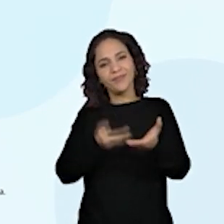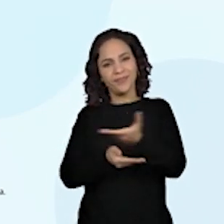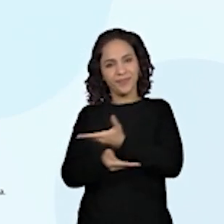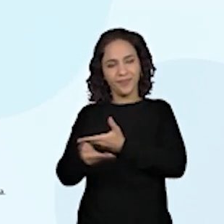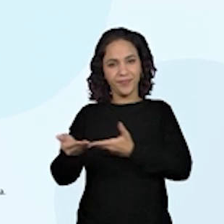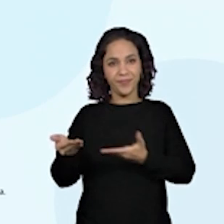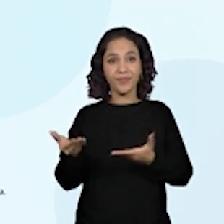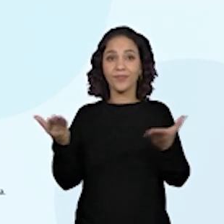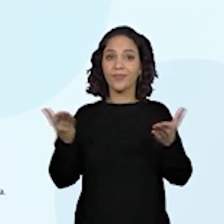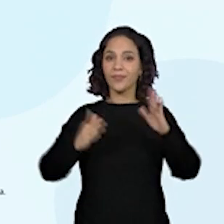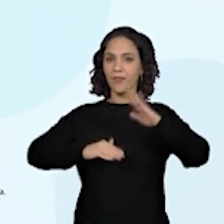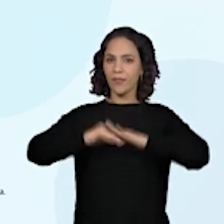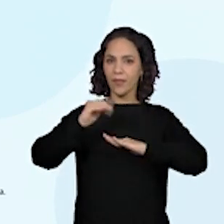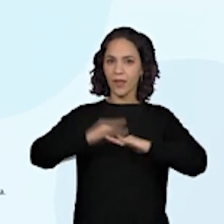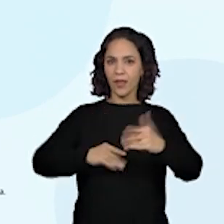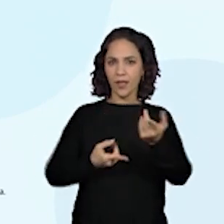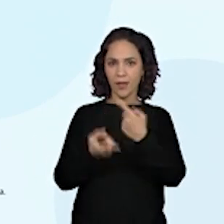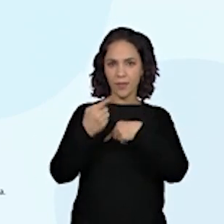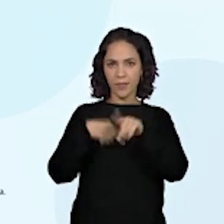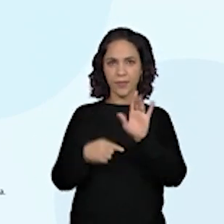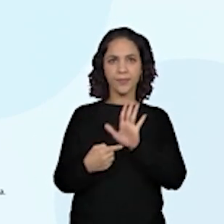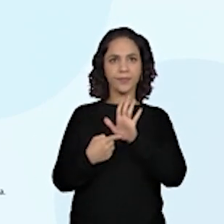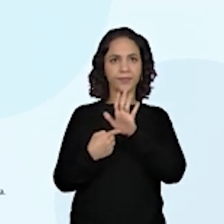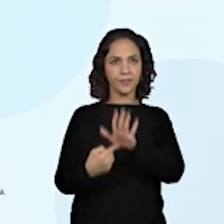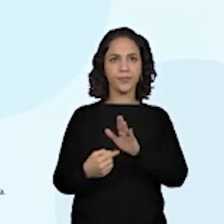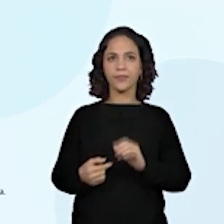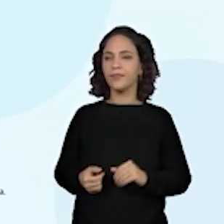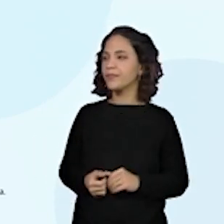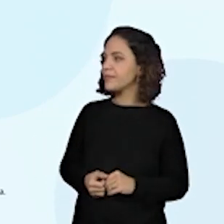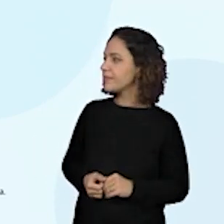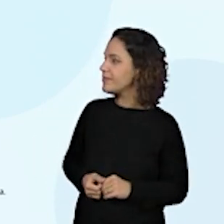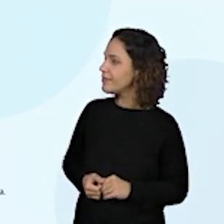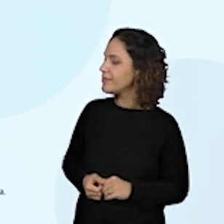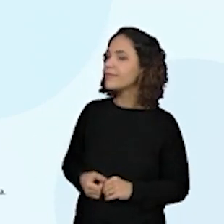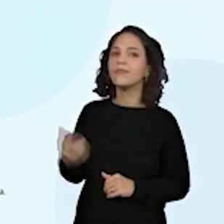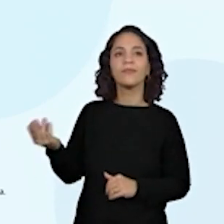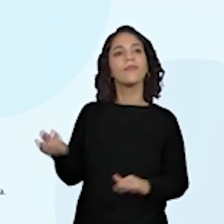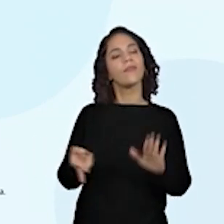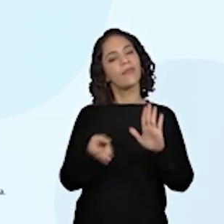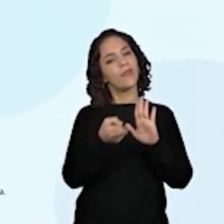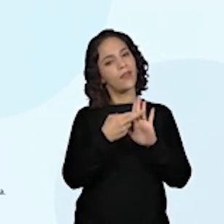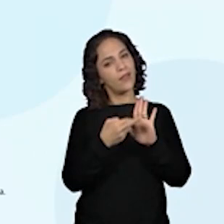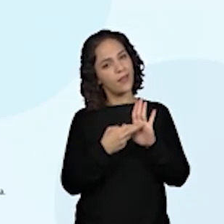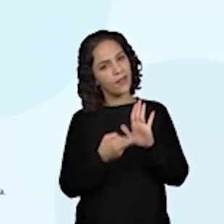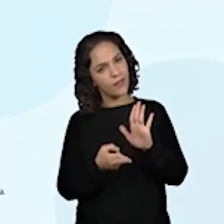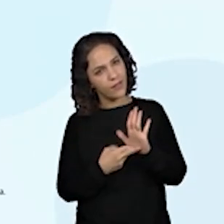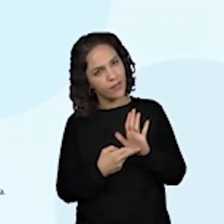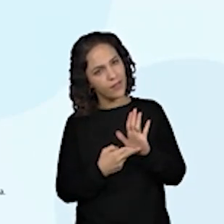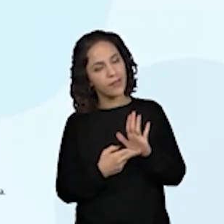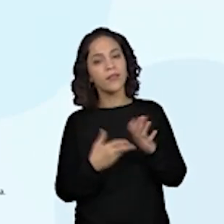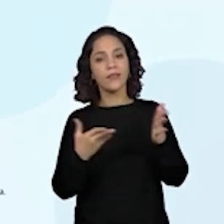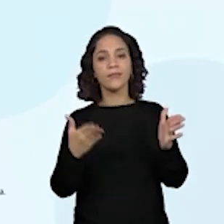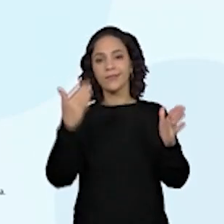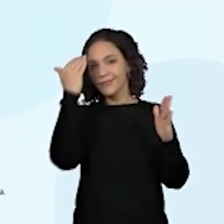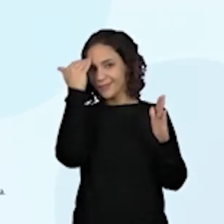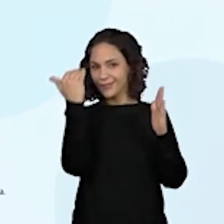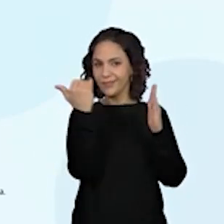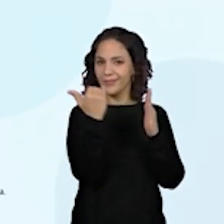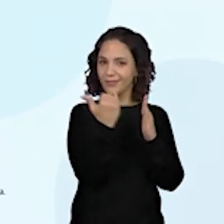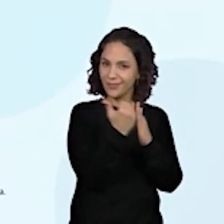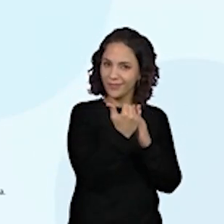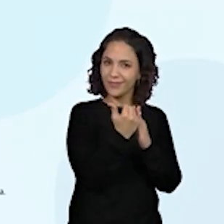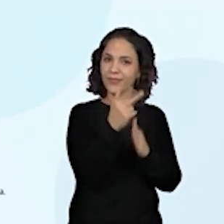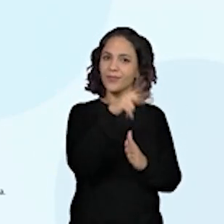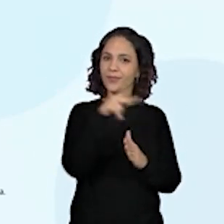terminar sem a habilidade na tela. É regra. e está sendo cumprida, os